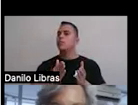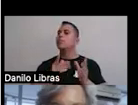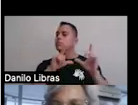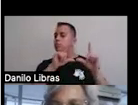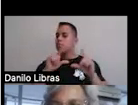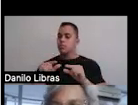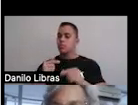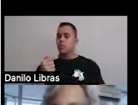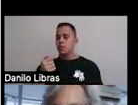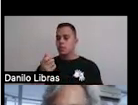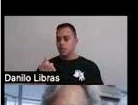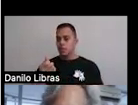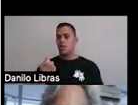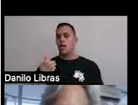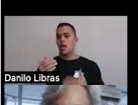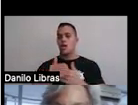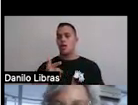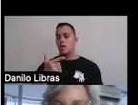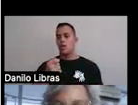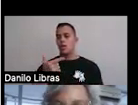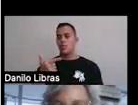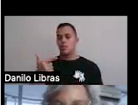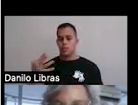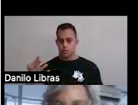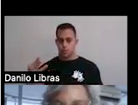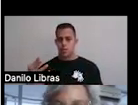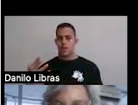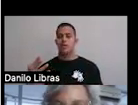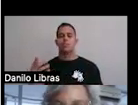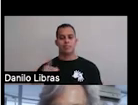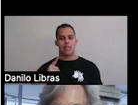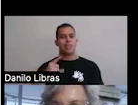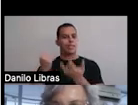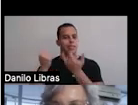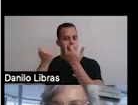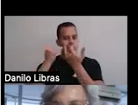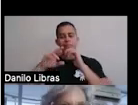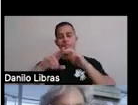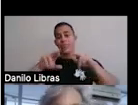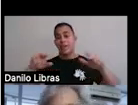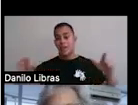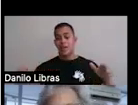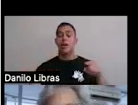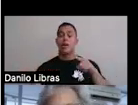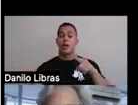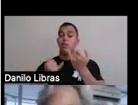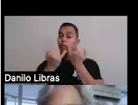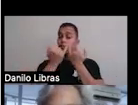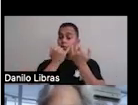a 2024, a gente tem muita informação. Toda essa informação contida no